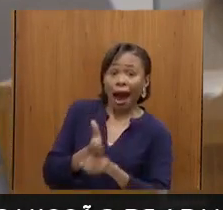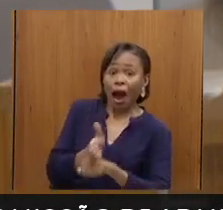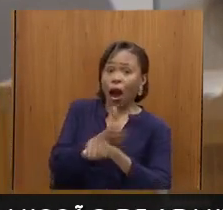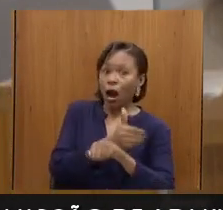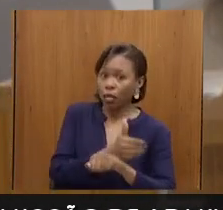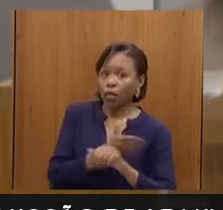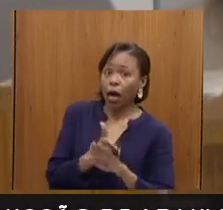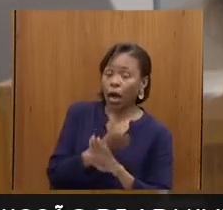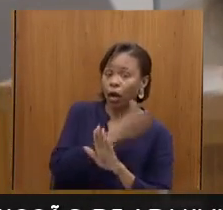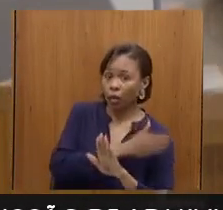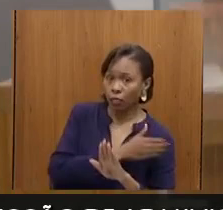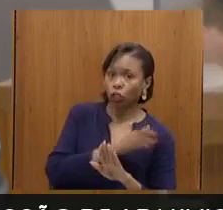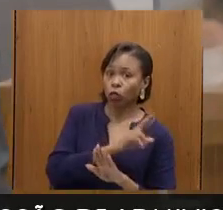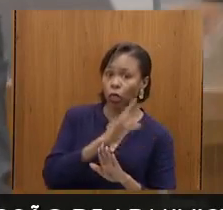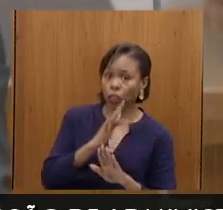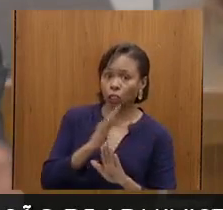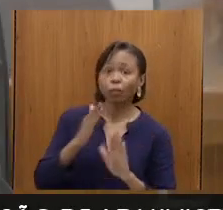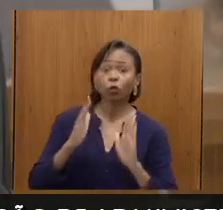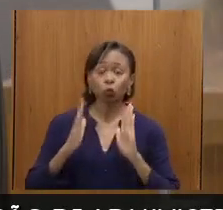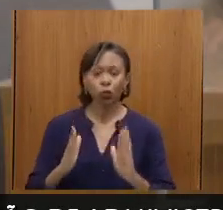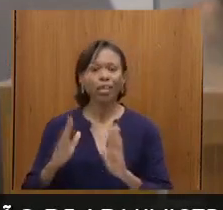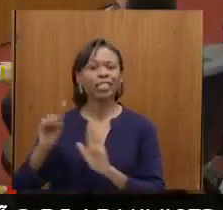regime de recuperação fiscal. Muito obrigado.